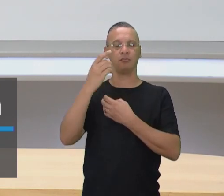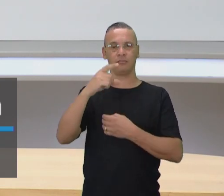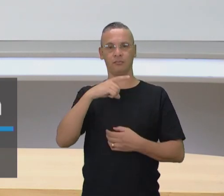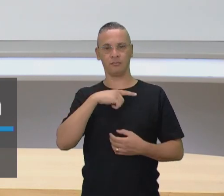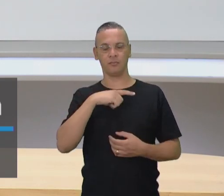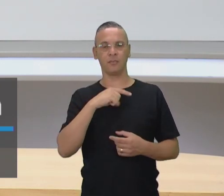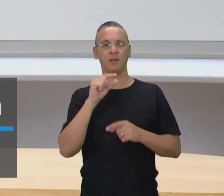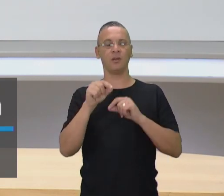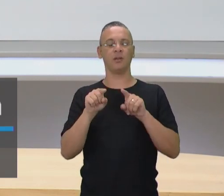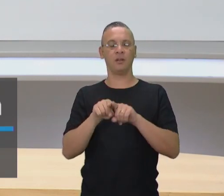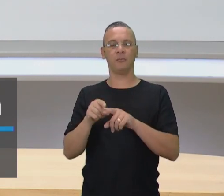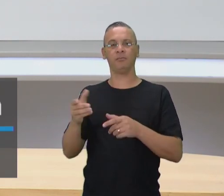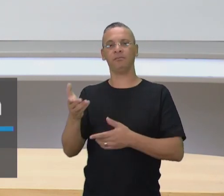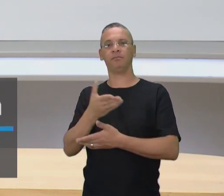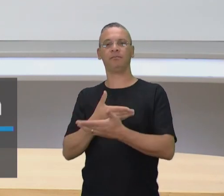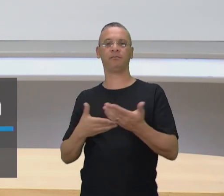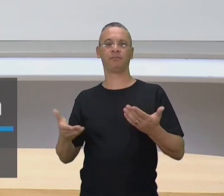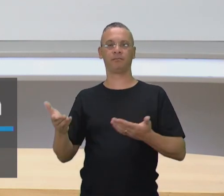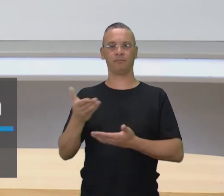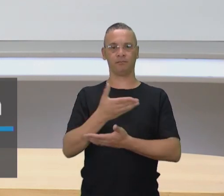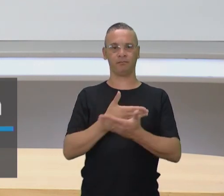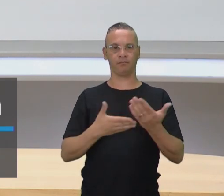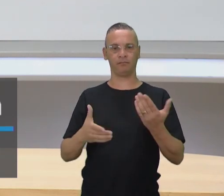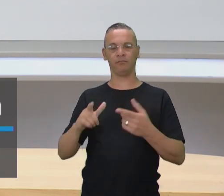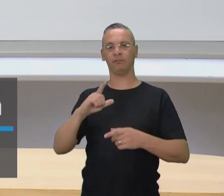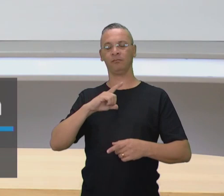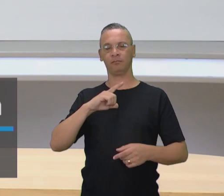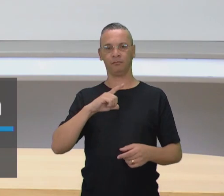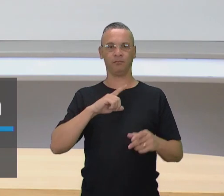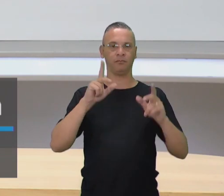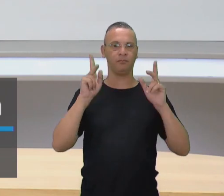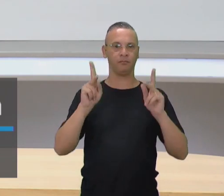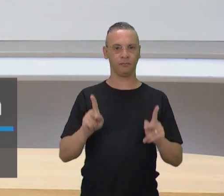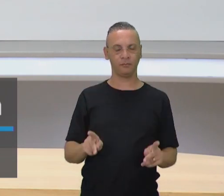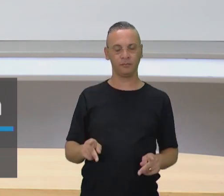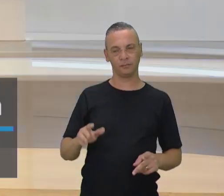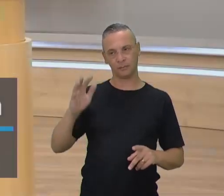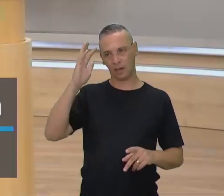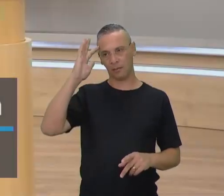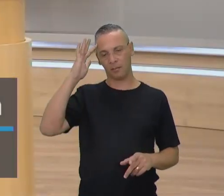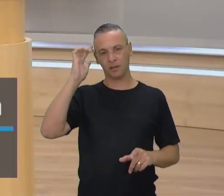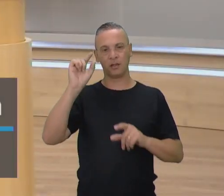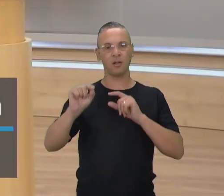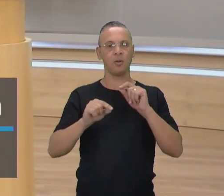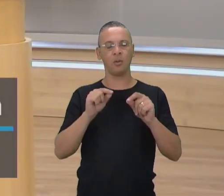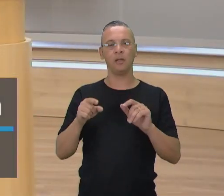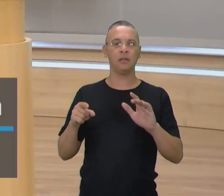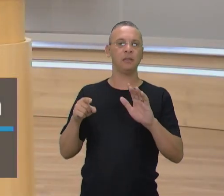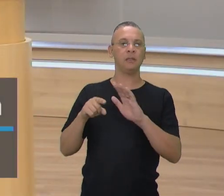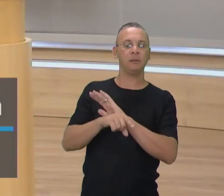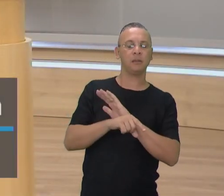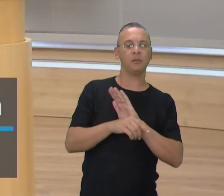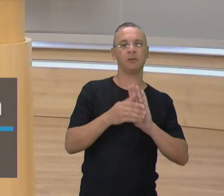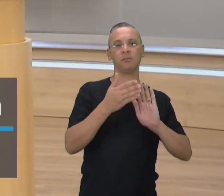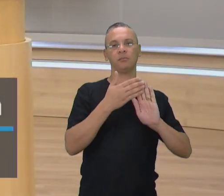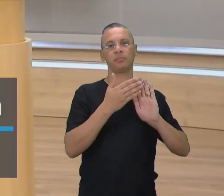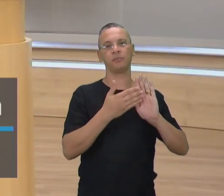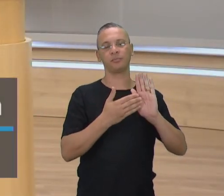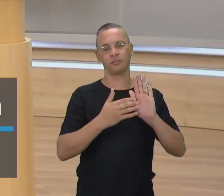forma a interagir mesmo, né? No fórum a gente interage, a gente coloca o que a gente pensa, a gente pergunta, a gente propõe soluções, a